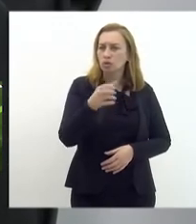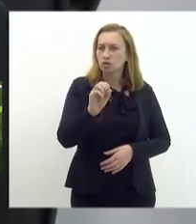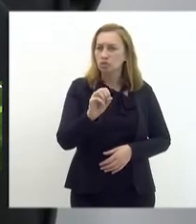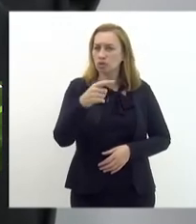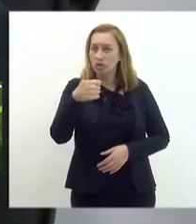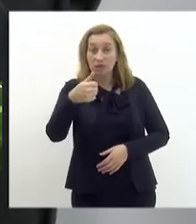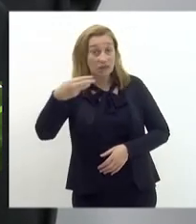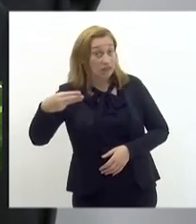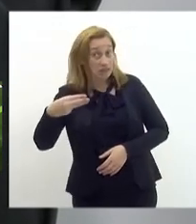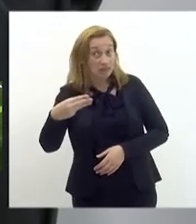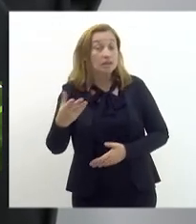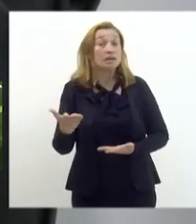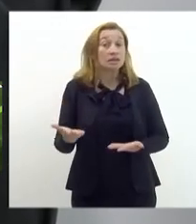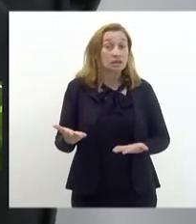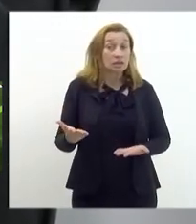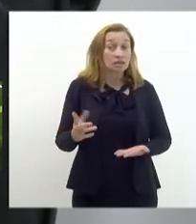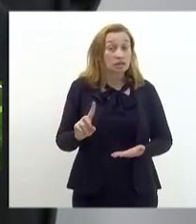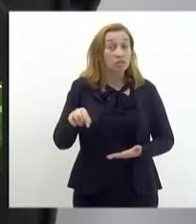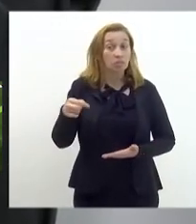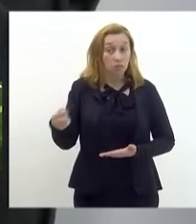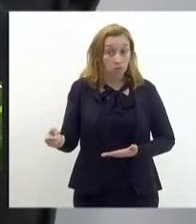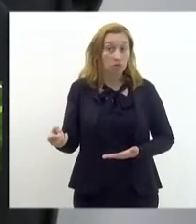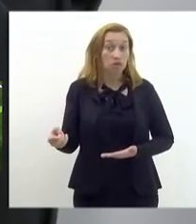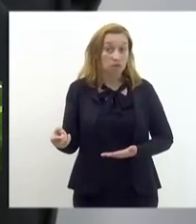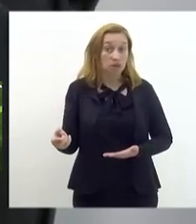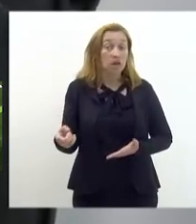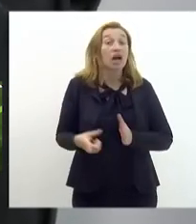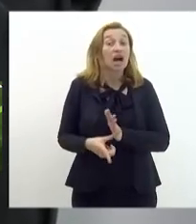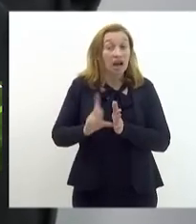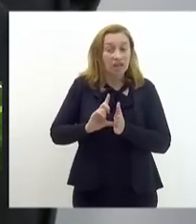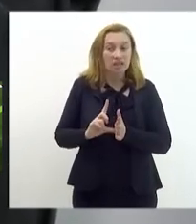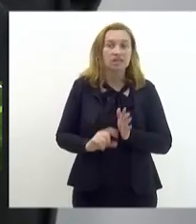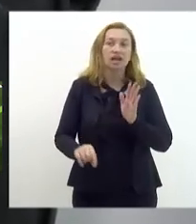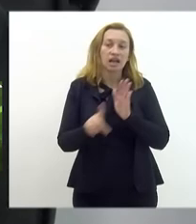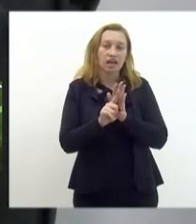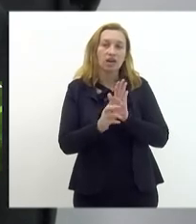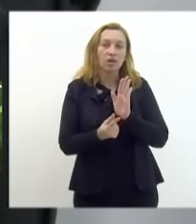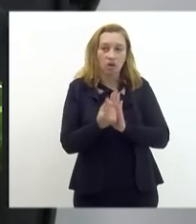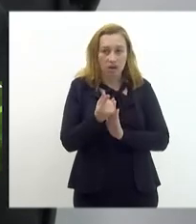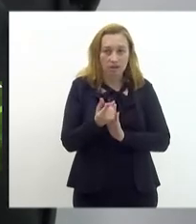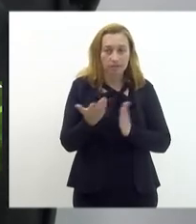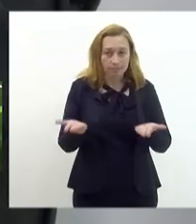o último é 2013, foi após foi antes da lei orgânica.